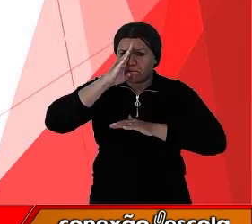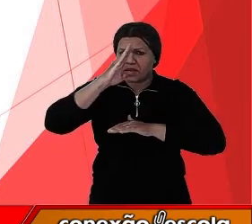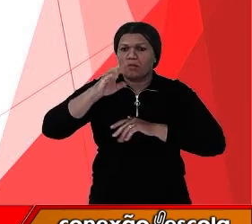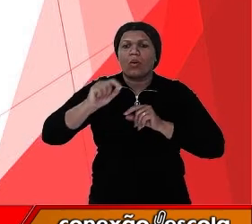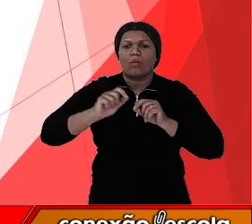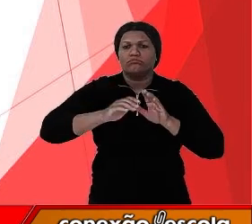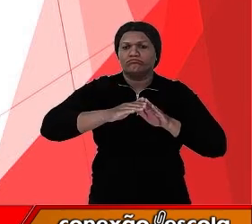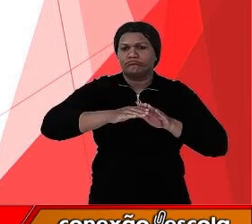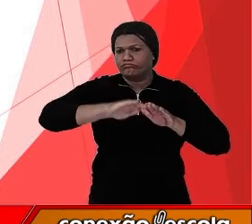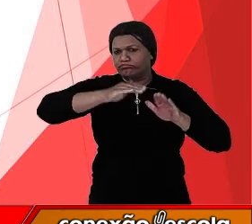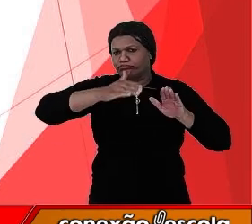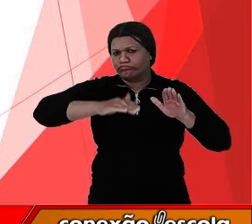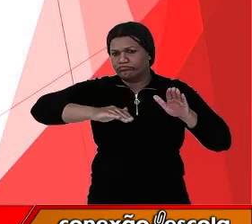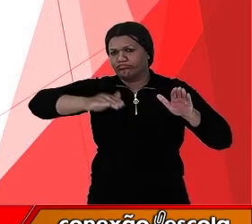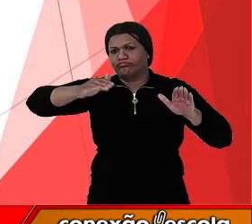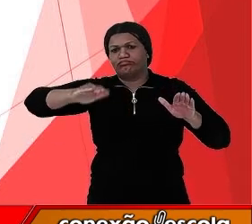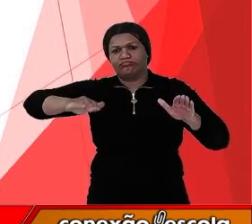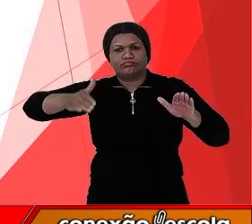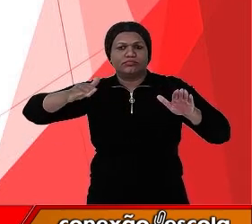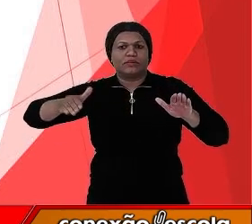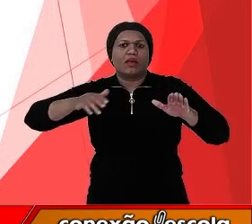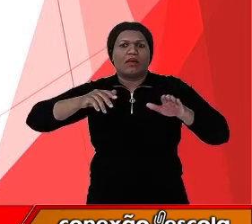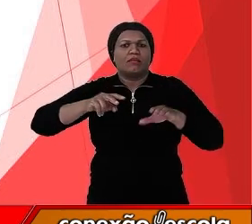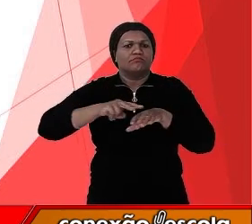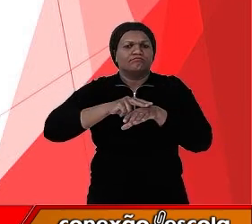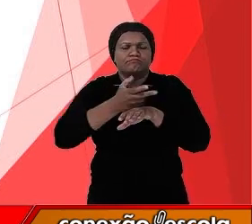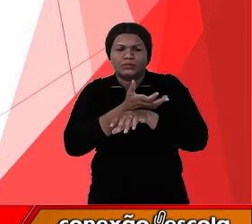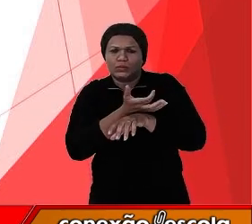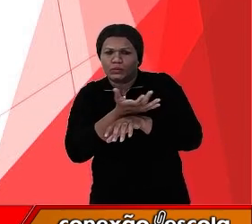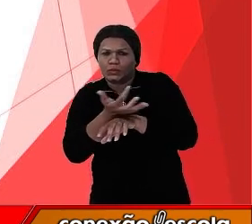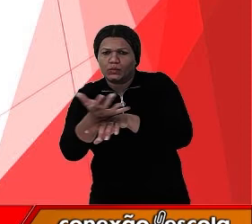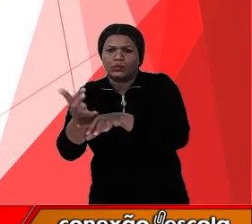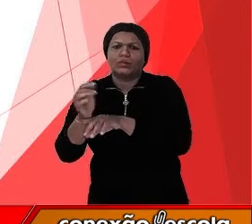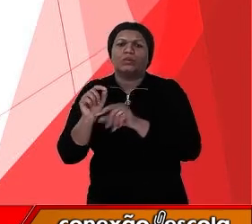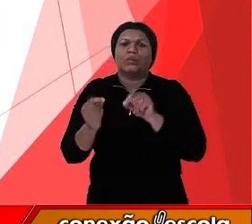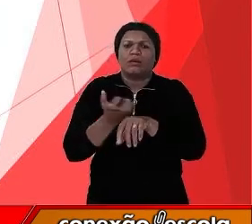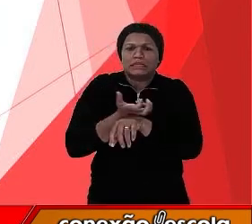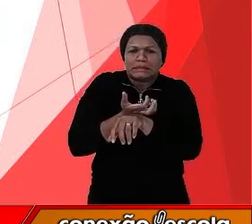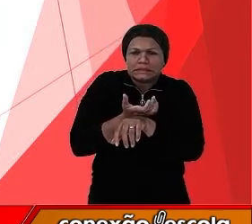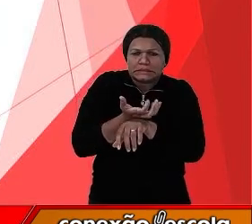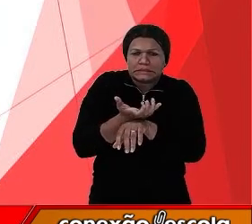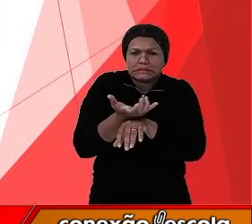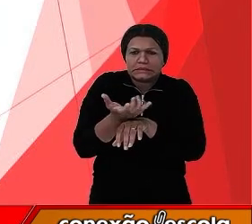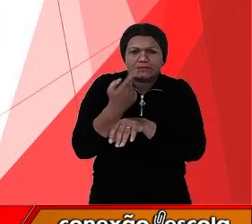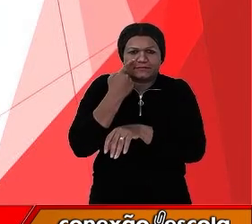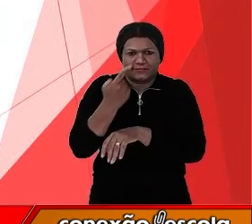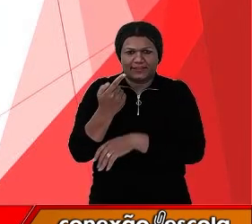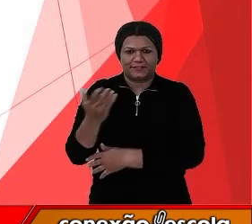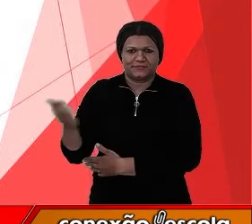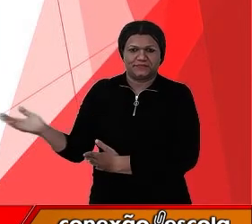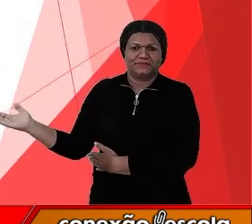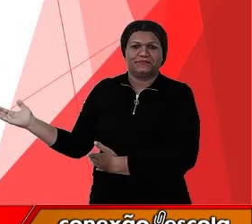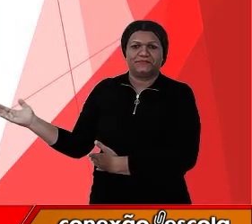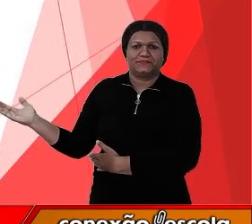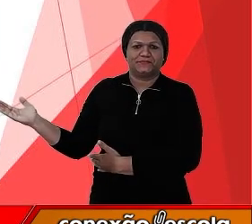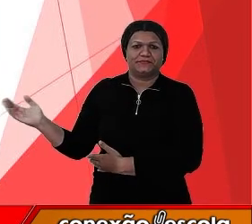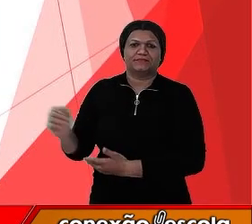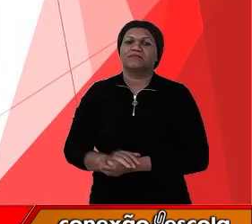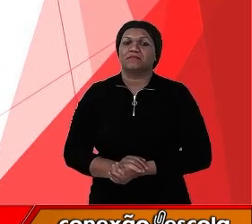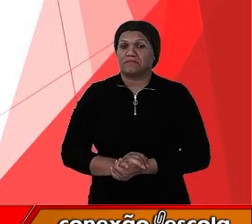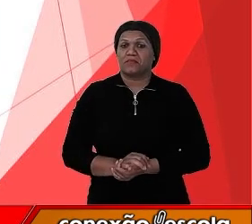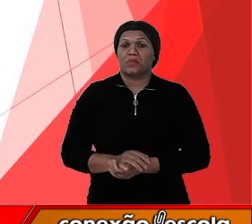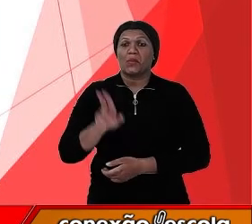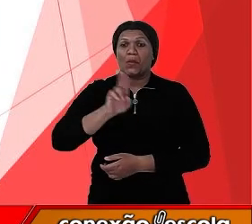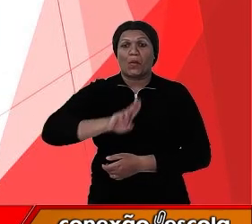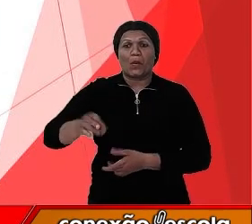planícies e a vegetação predominante são as gramíneas tá na imagem para vocês esse domínio é muito